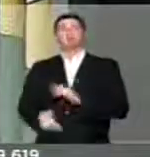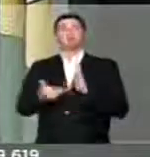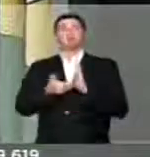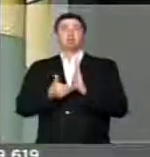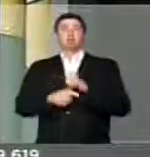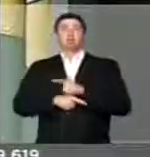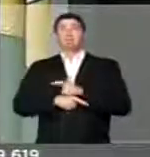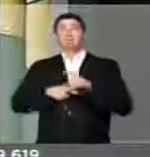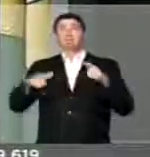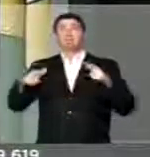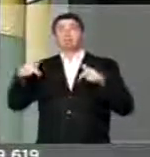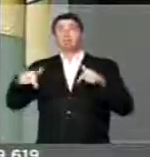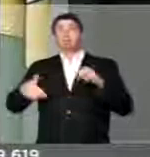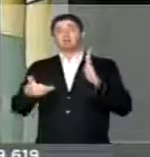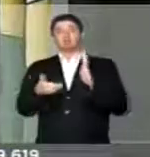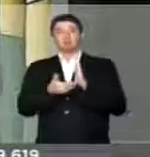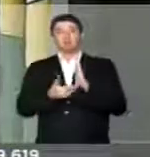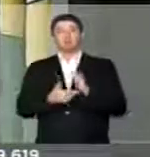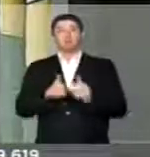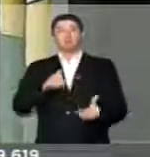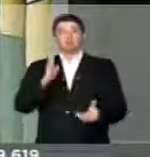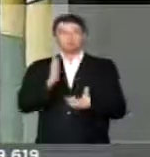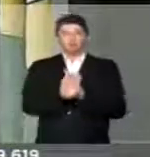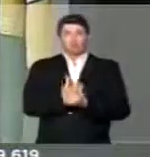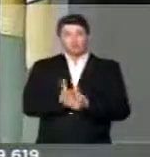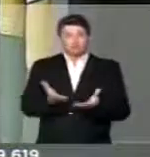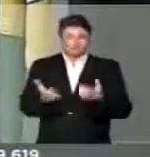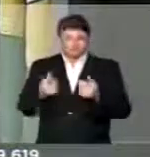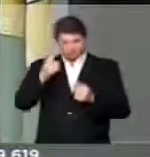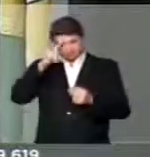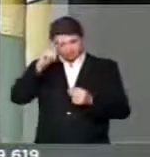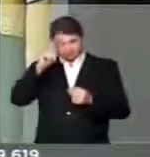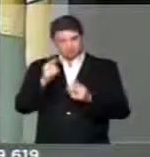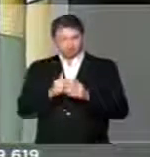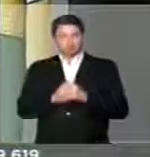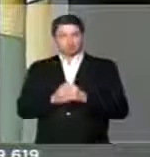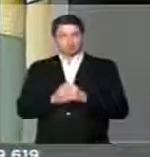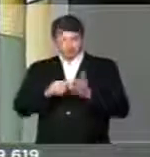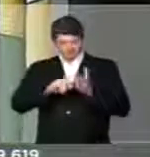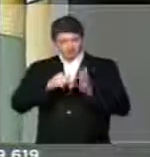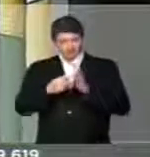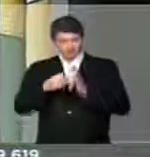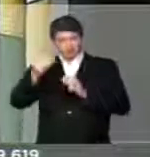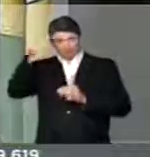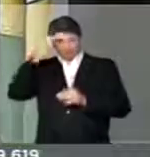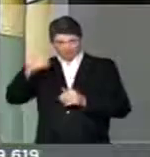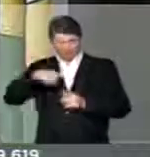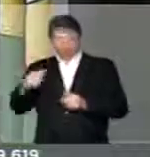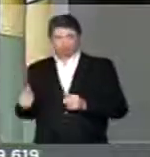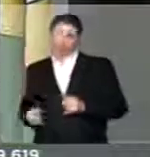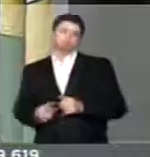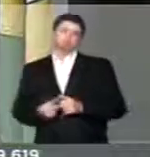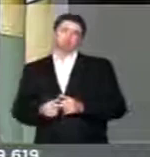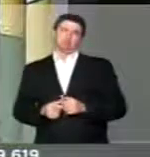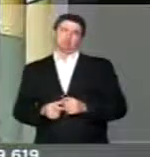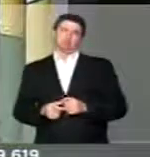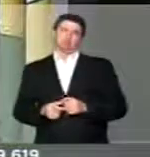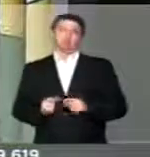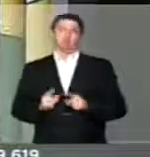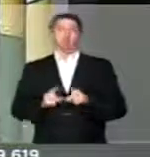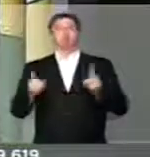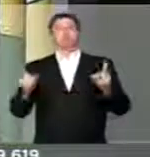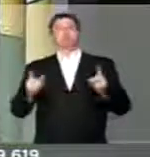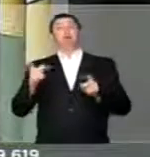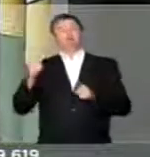A maioria desta casa responde a processo. Não quer dizer que seja condenado, mas é que